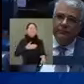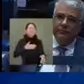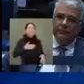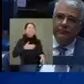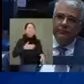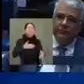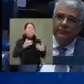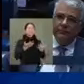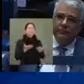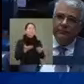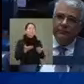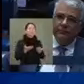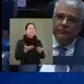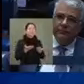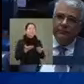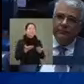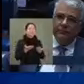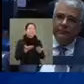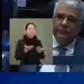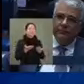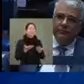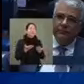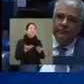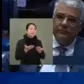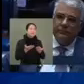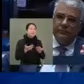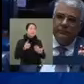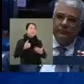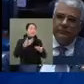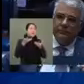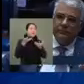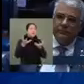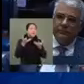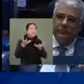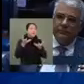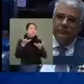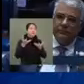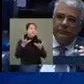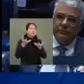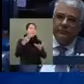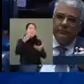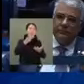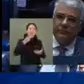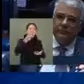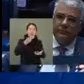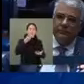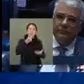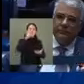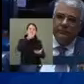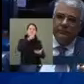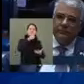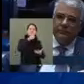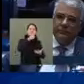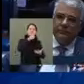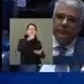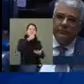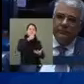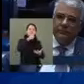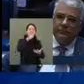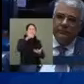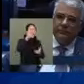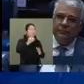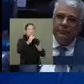Congresso, disparado, mais preparado, eu quero dizer que você é um dos poucos exemplos desta casa,